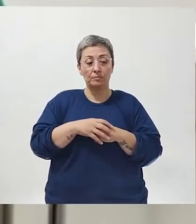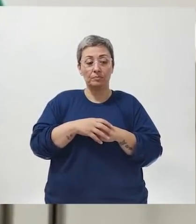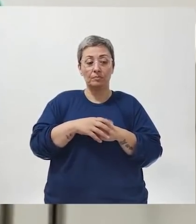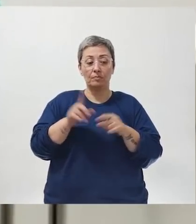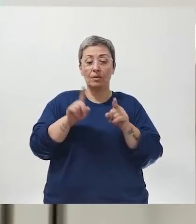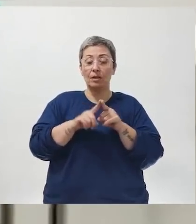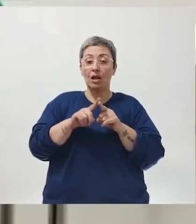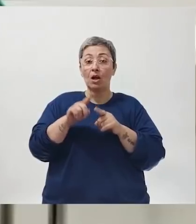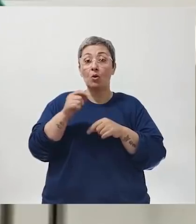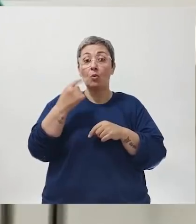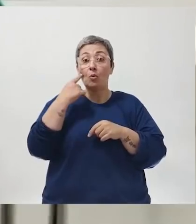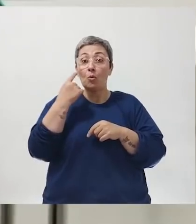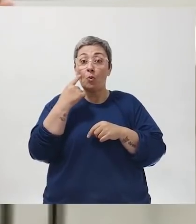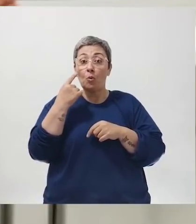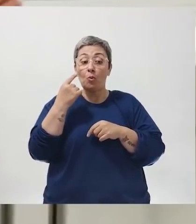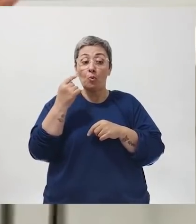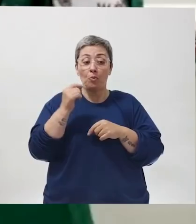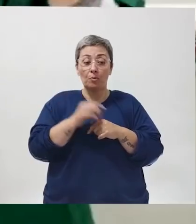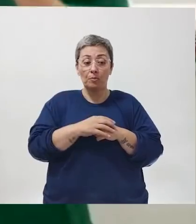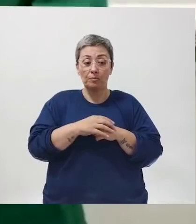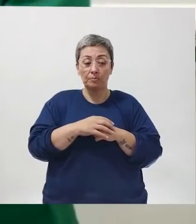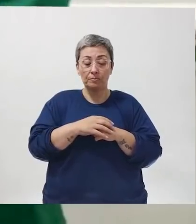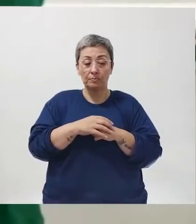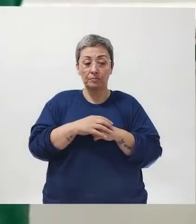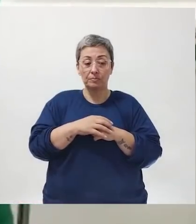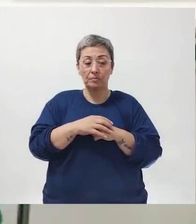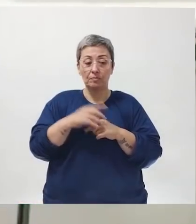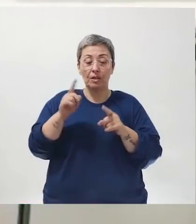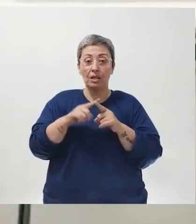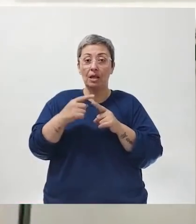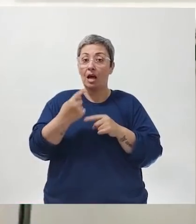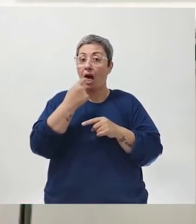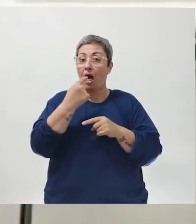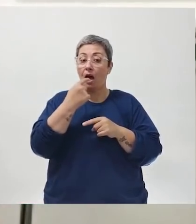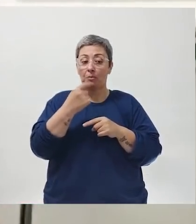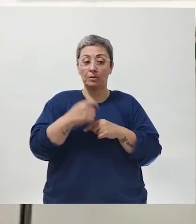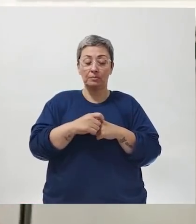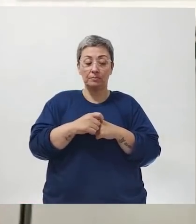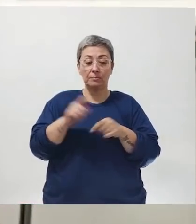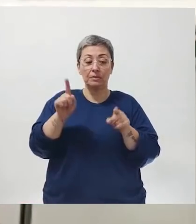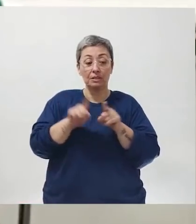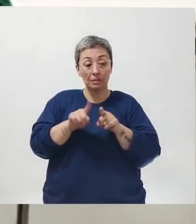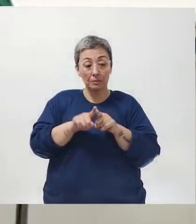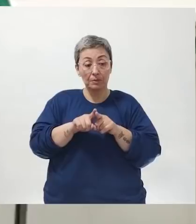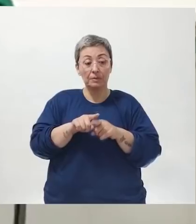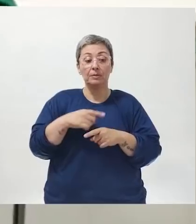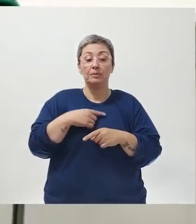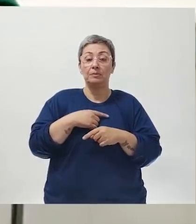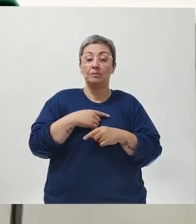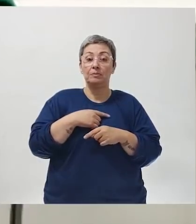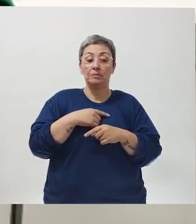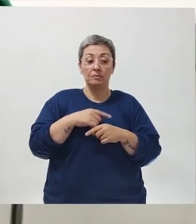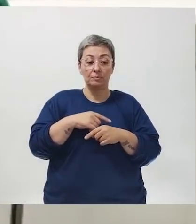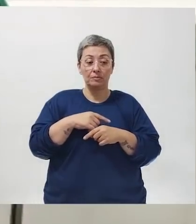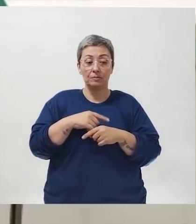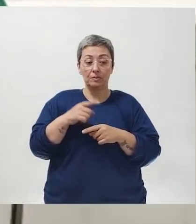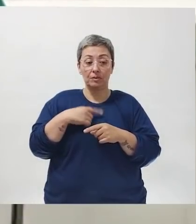dentro da boca. Examina a criança com com esse instrumento que é